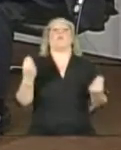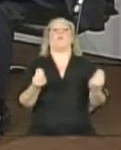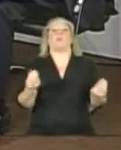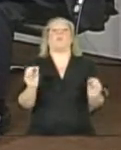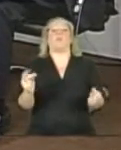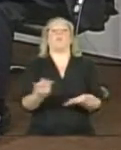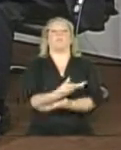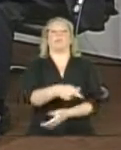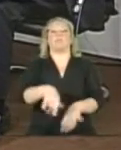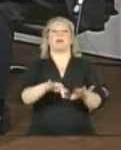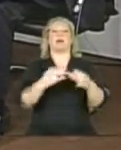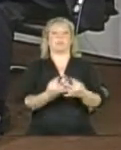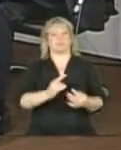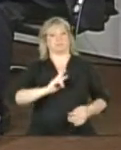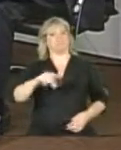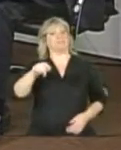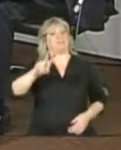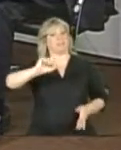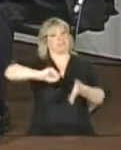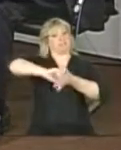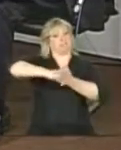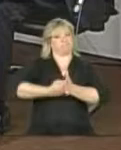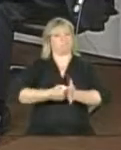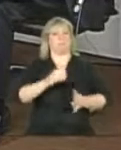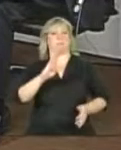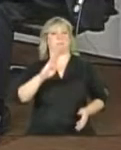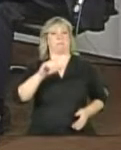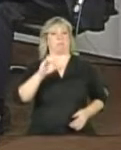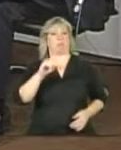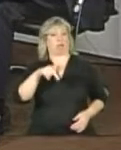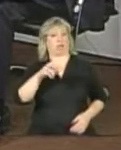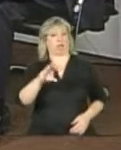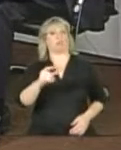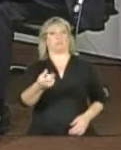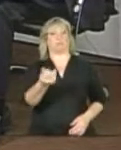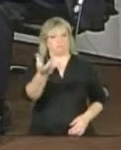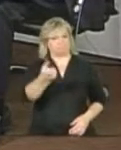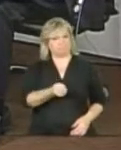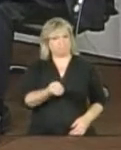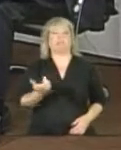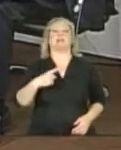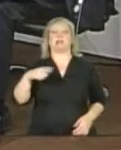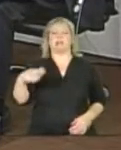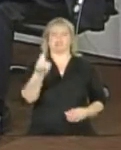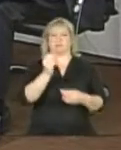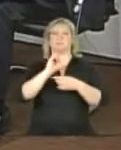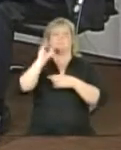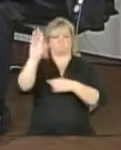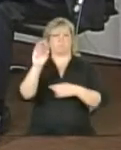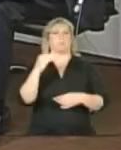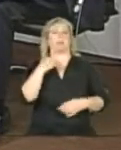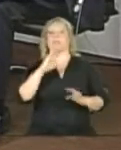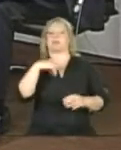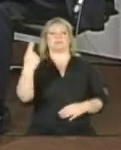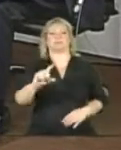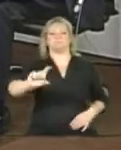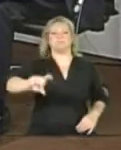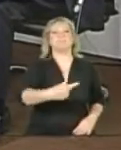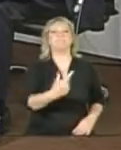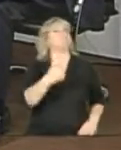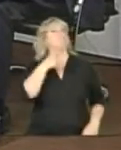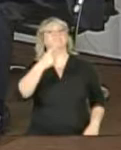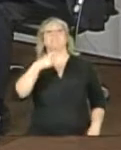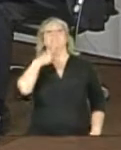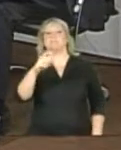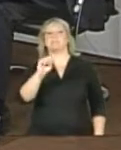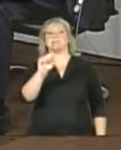famílias terão os seus benefícios bloqueados e significa que apesar de serem depositados os benefícios podemos sacar estarão impedidos de